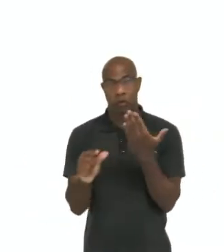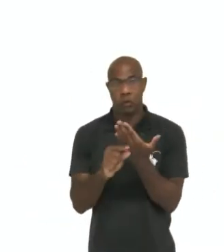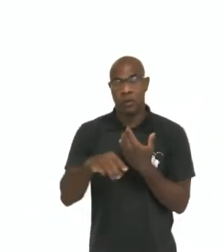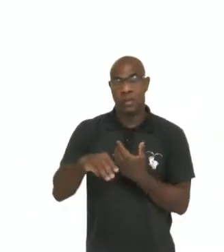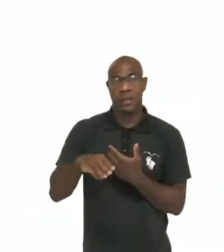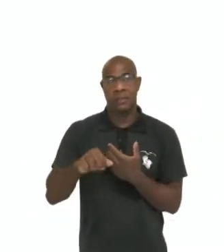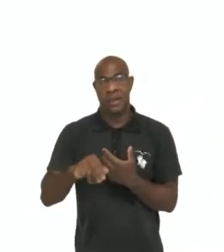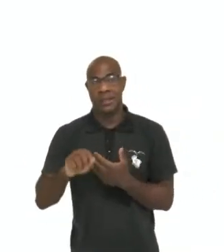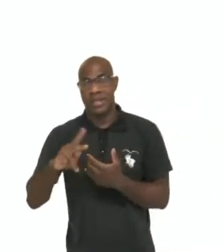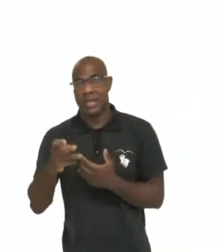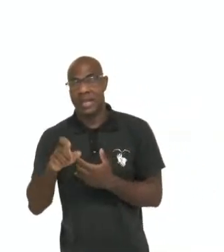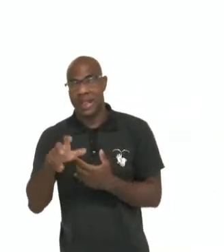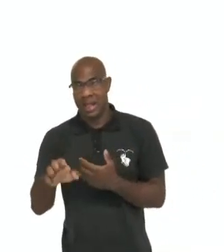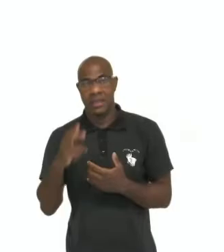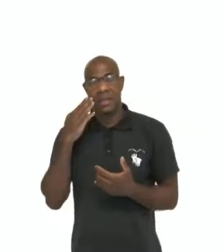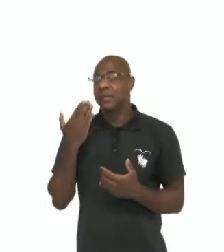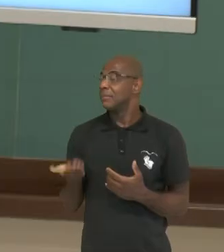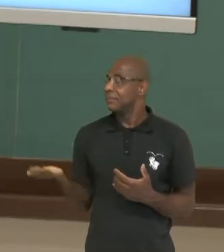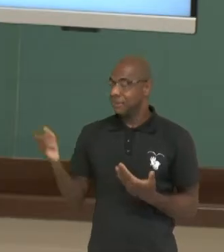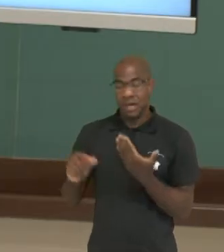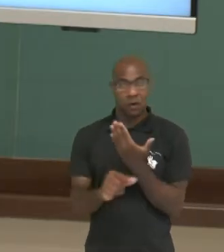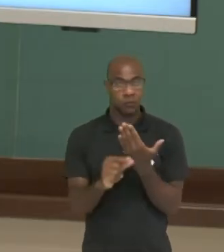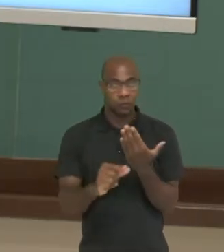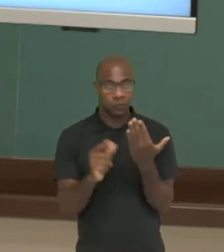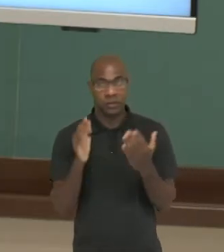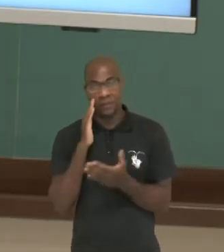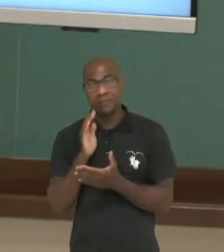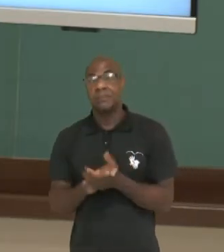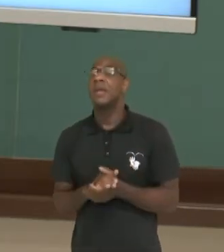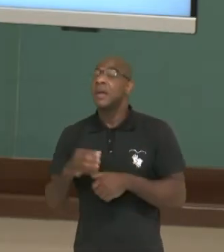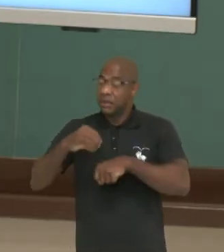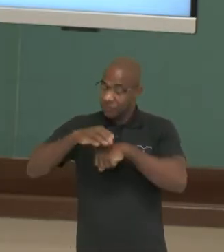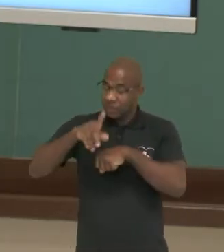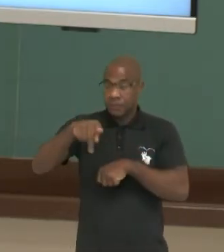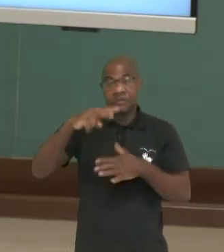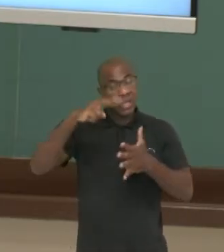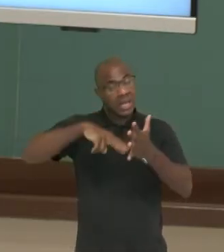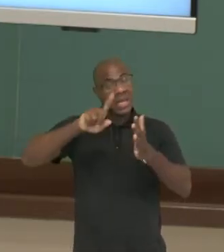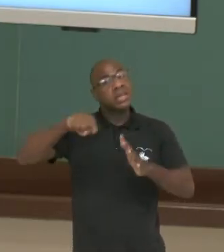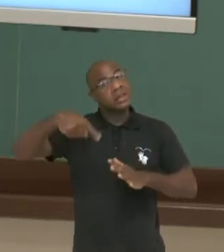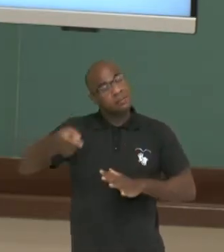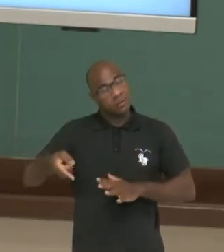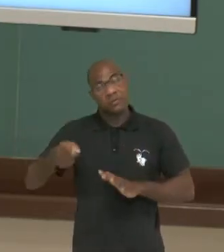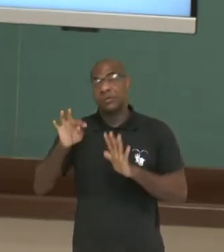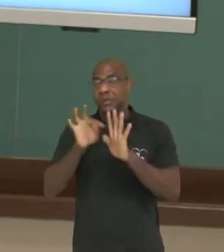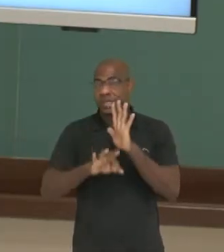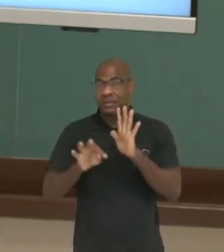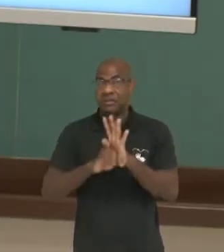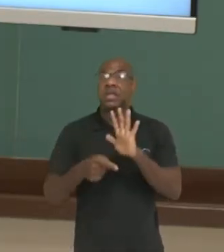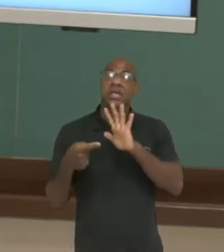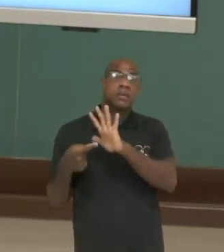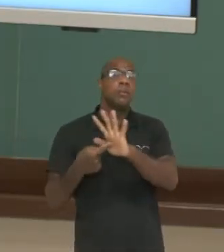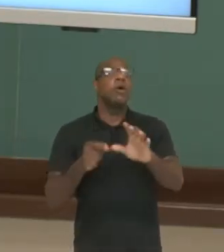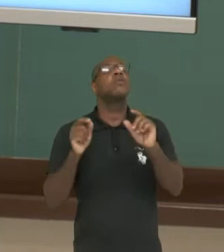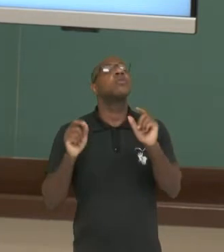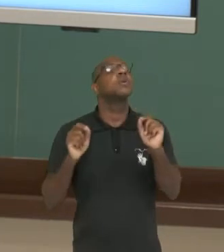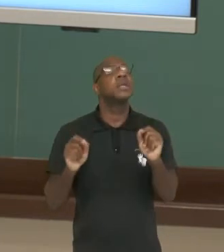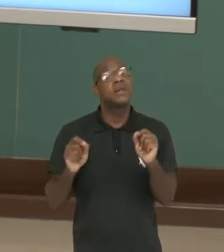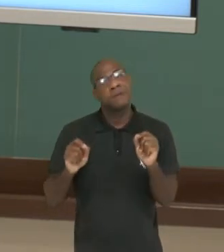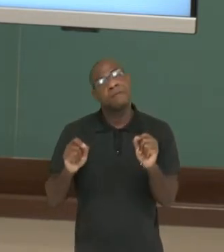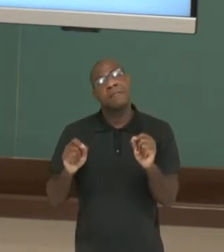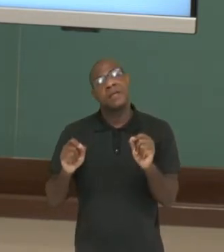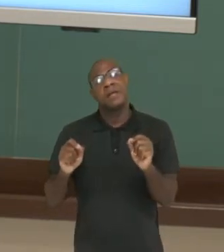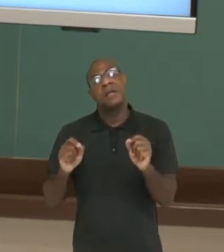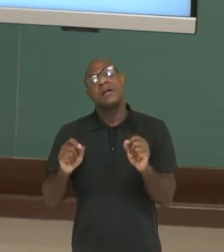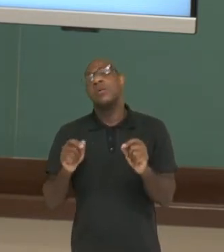do livro O Poder das Compras. Então fica a dica para a leitura na íntegra desse texto, que traz para nós aí um